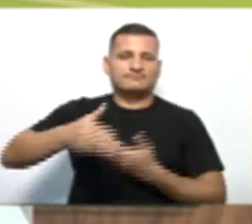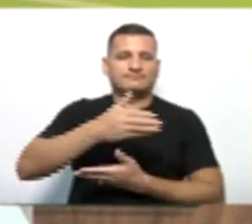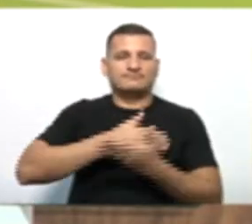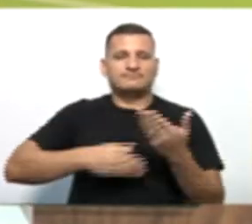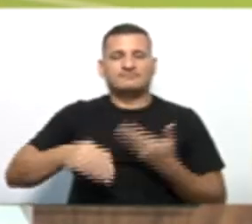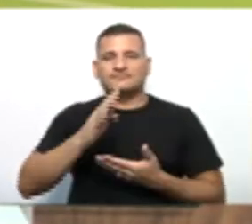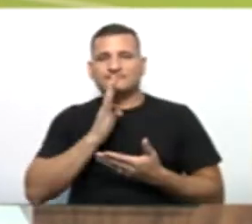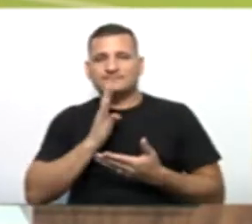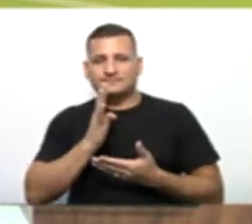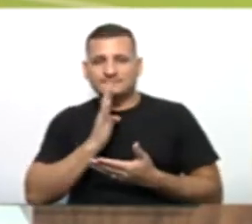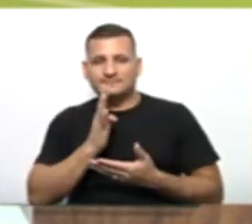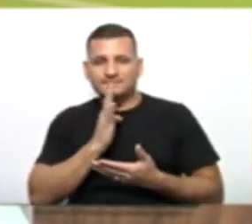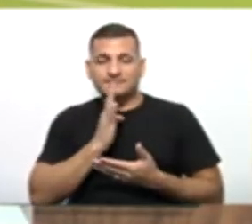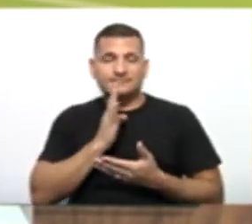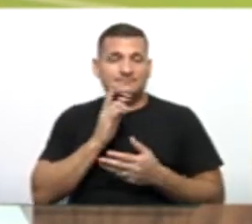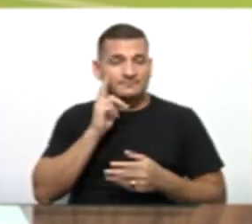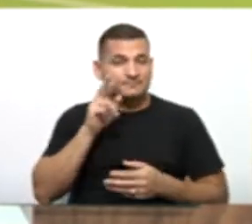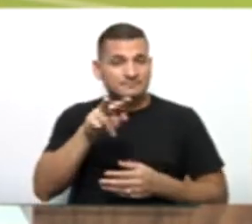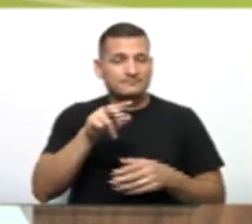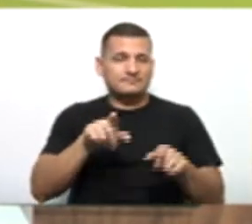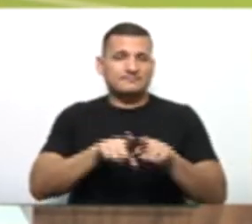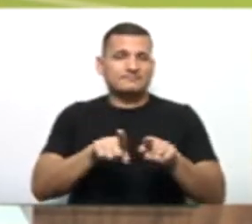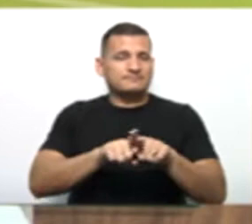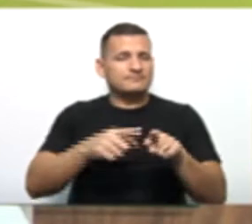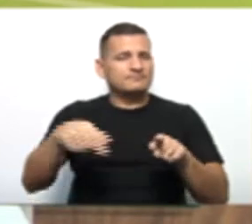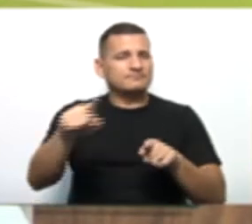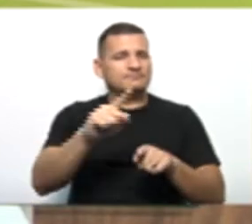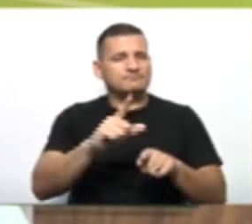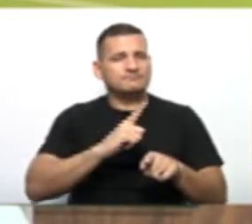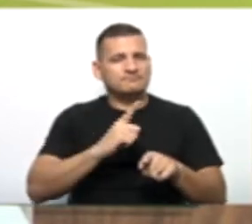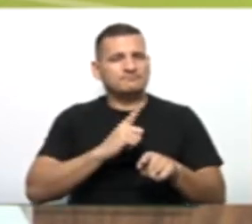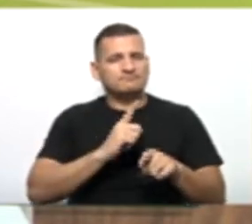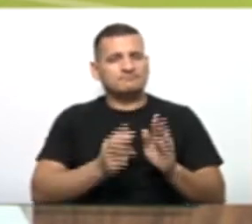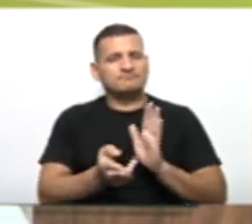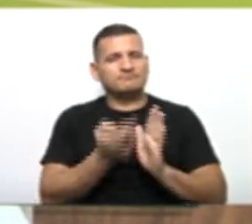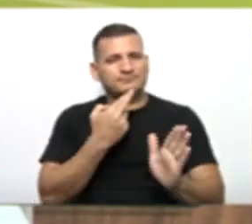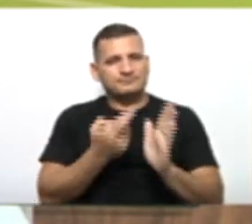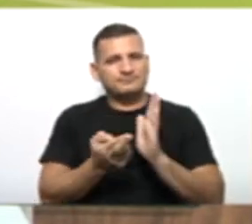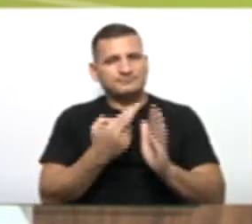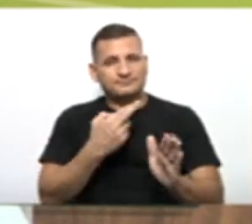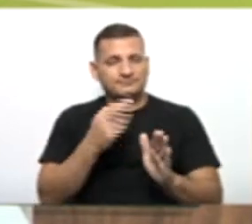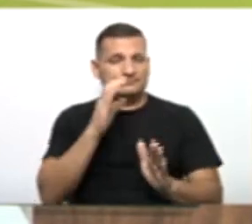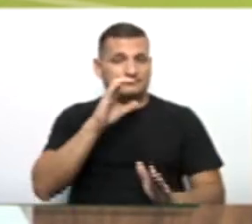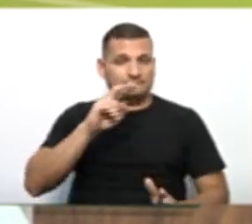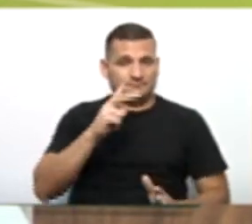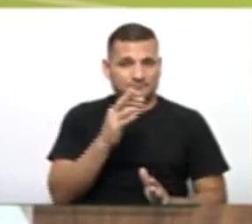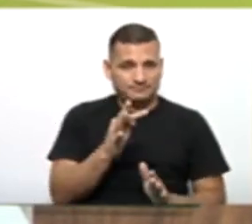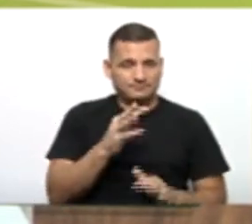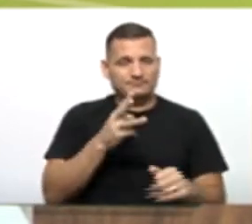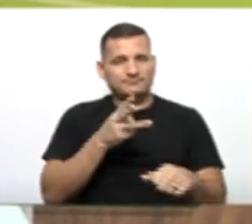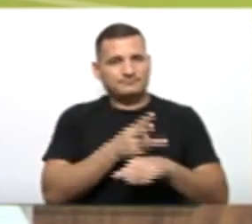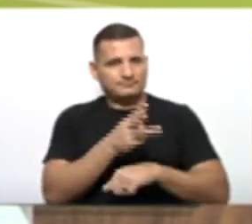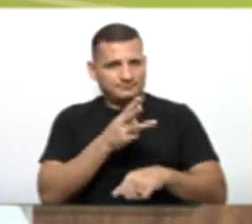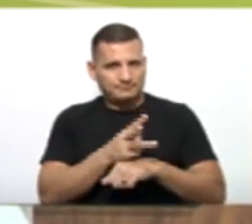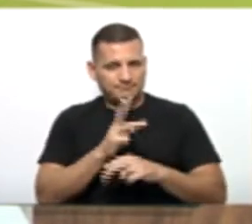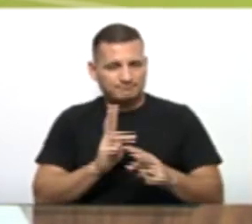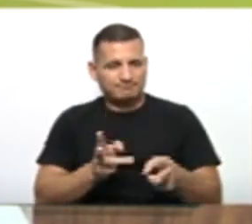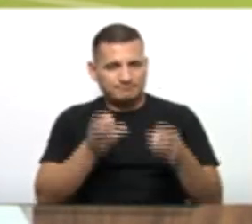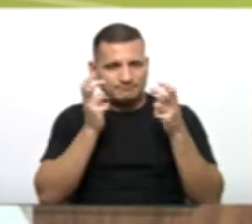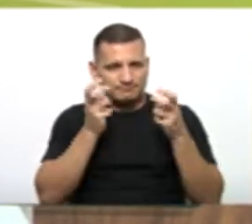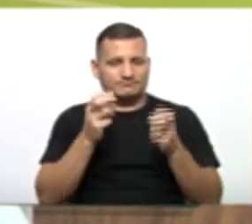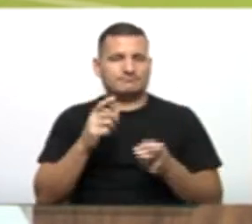mais conhecimento e v a receptiva de vocês a gente acompanha pelo chat pelo whatsapp e podemos